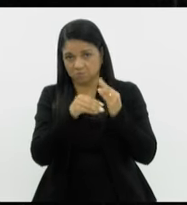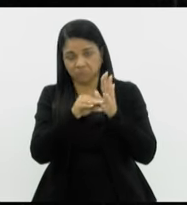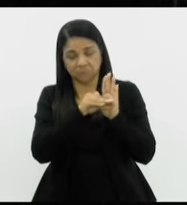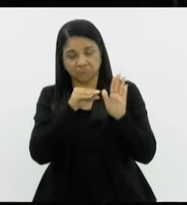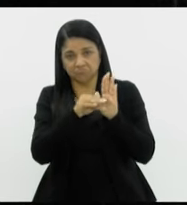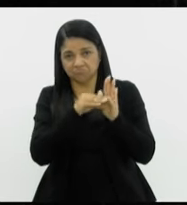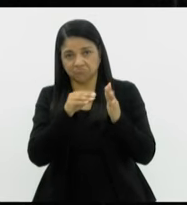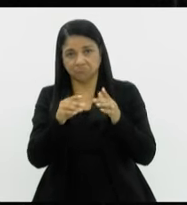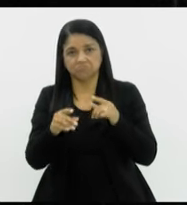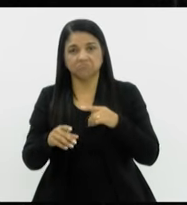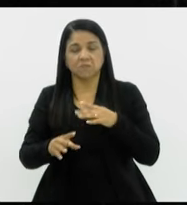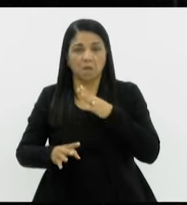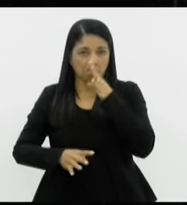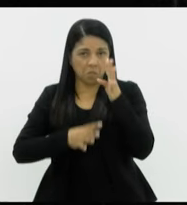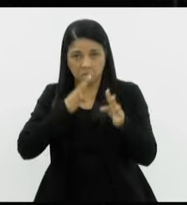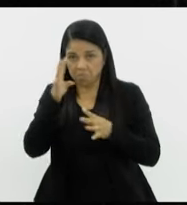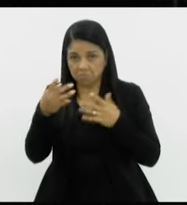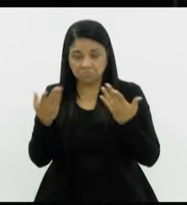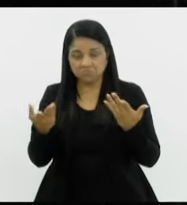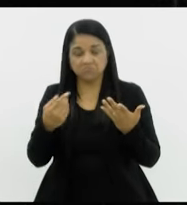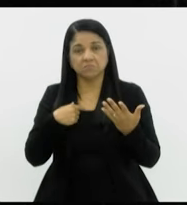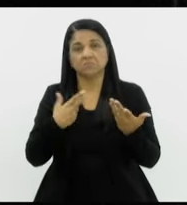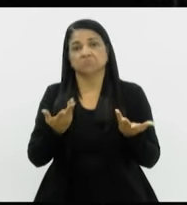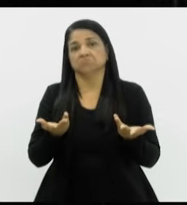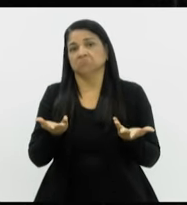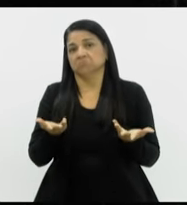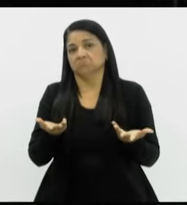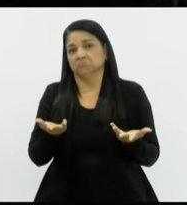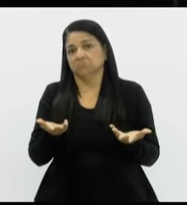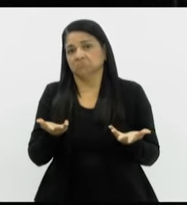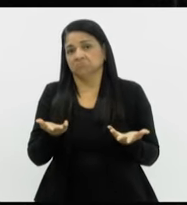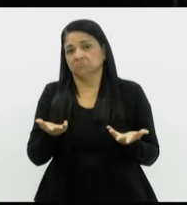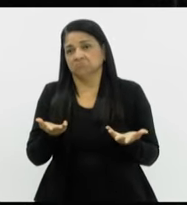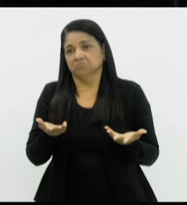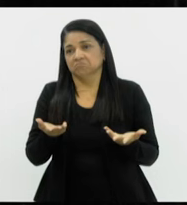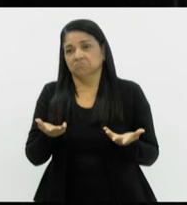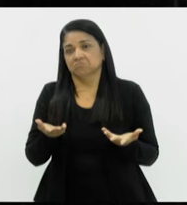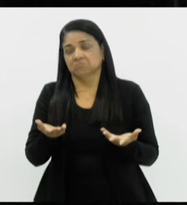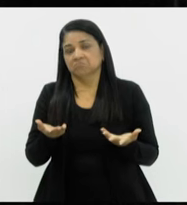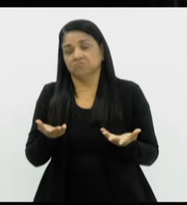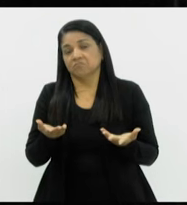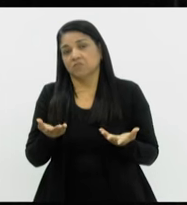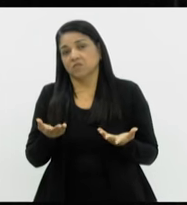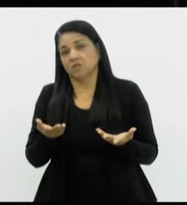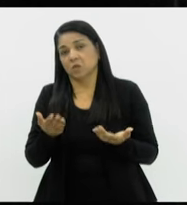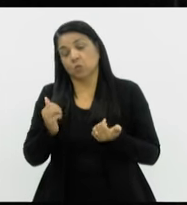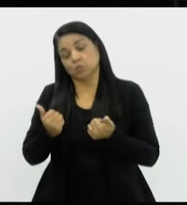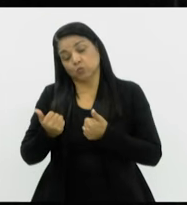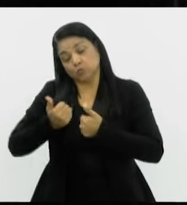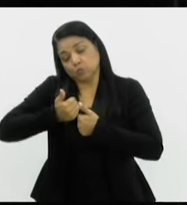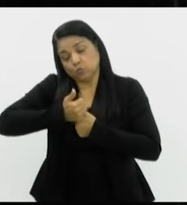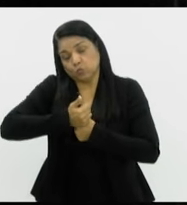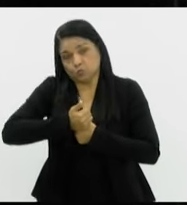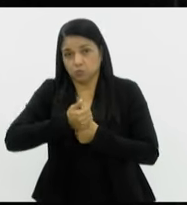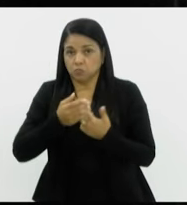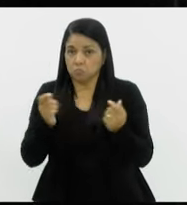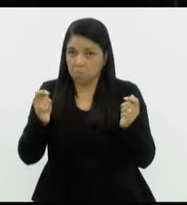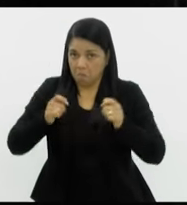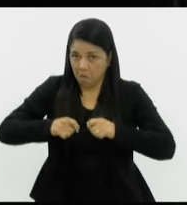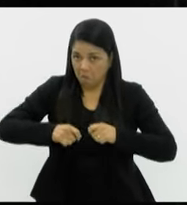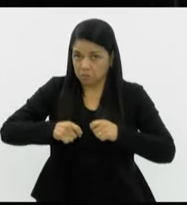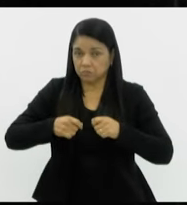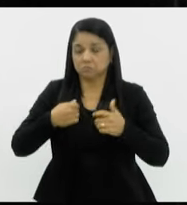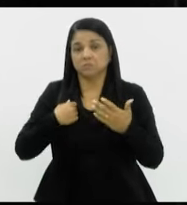também para proporcionar, se for o caso, um substitutivo, e saiu